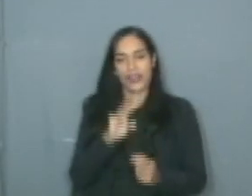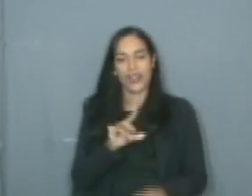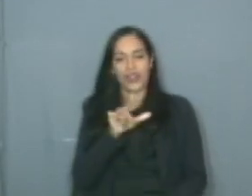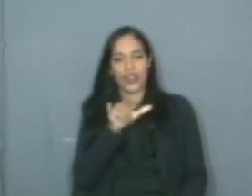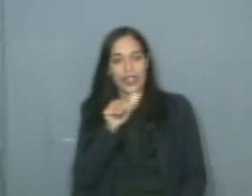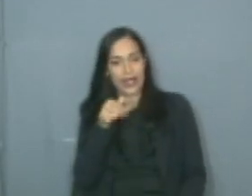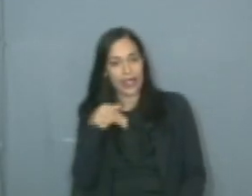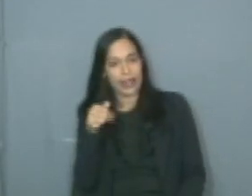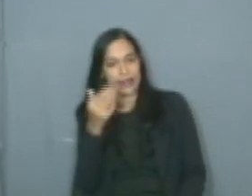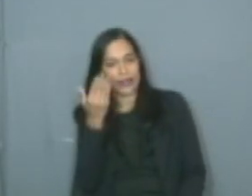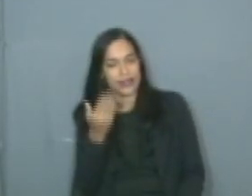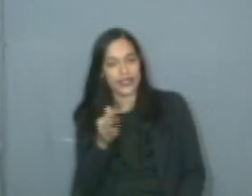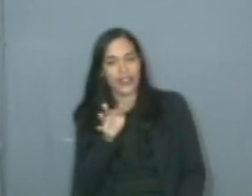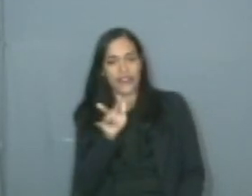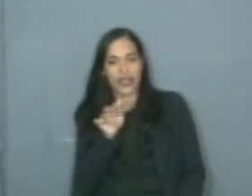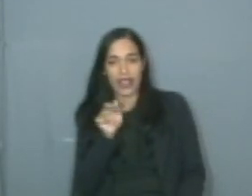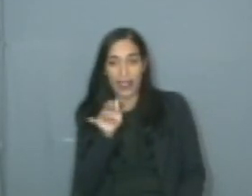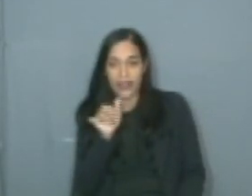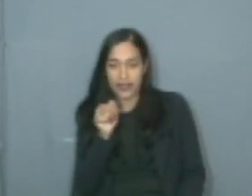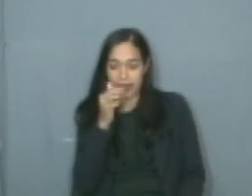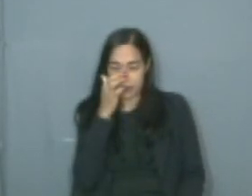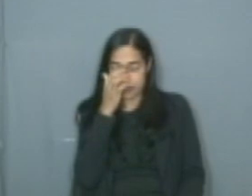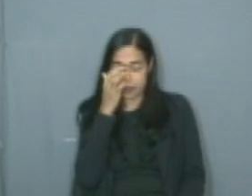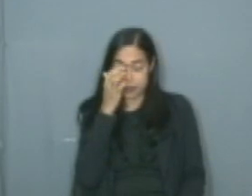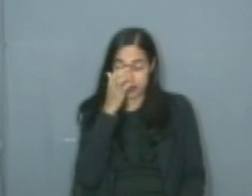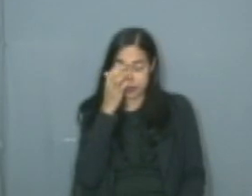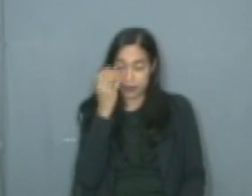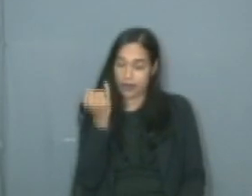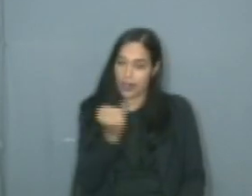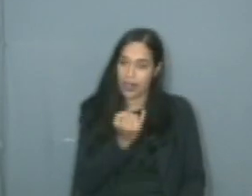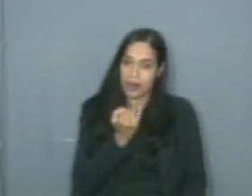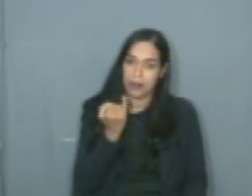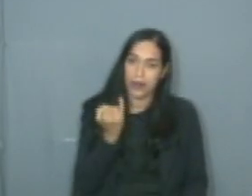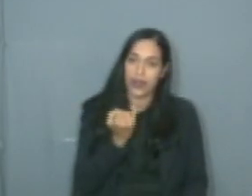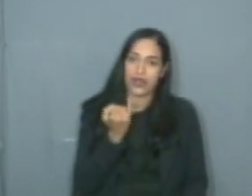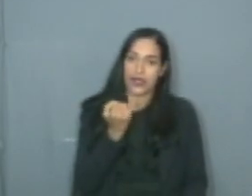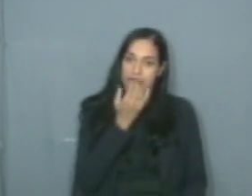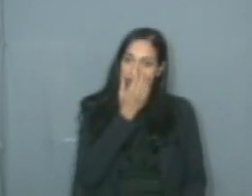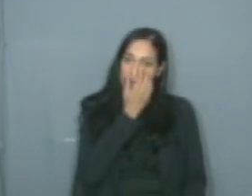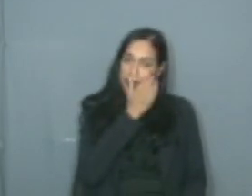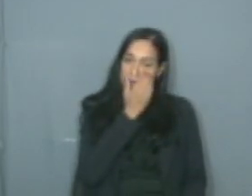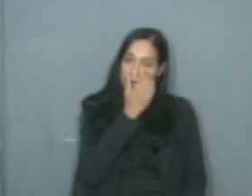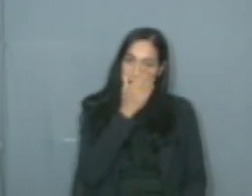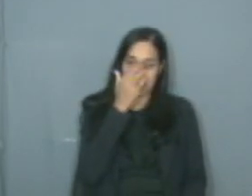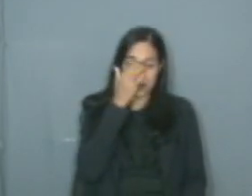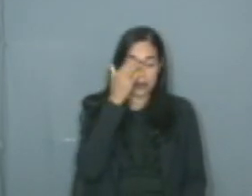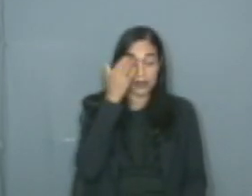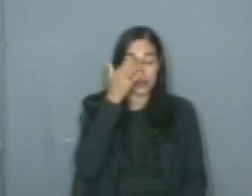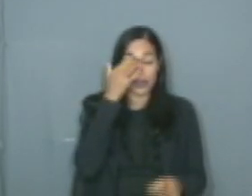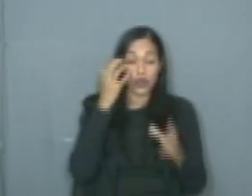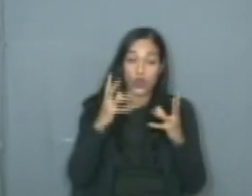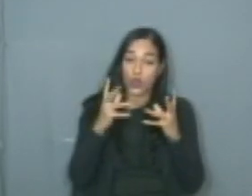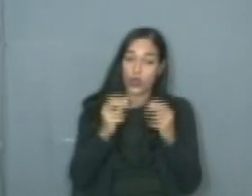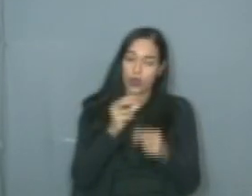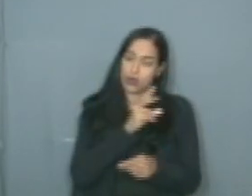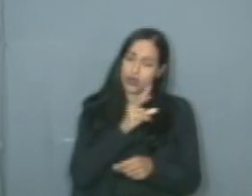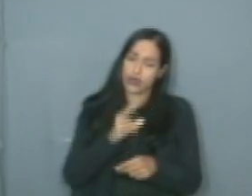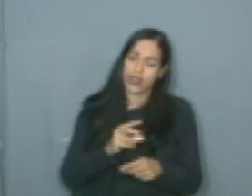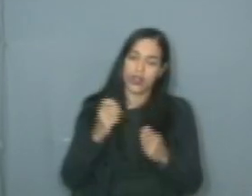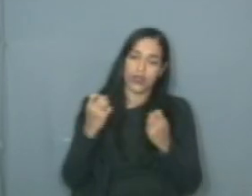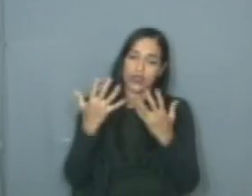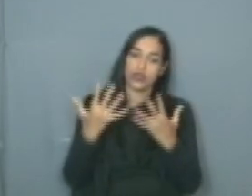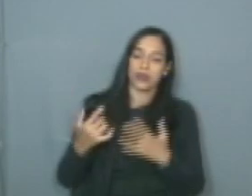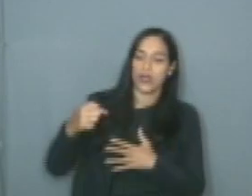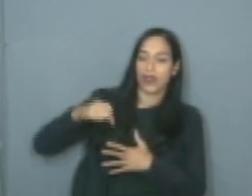vereadora Flávia de Nadege. Então é importante que a gente traga. Se tudo que os vereadores trazem aqui fosse atendido pela prefeitura, estaríamos morando em